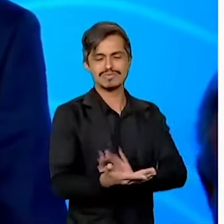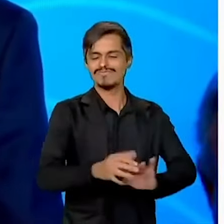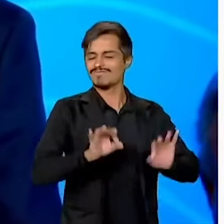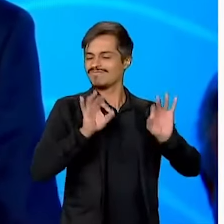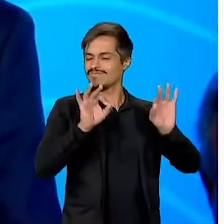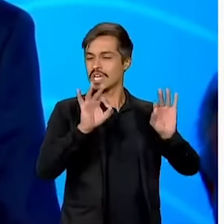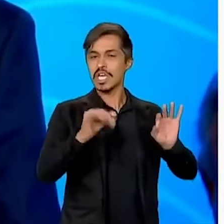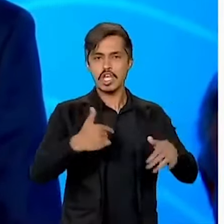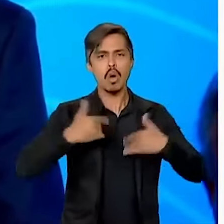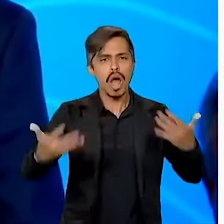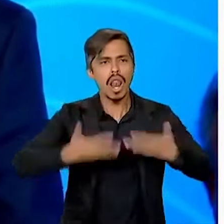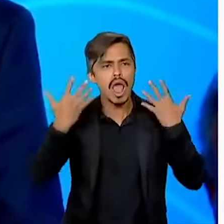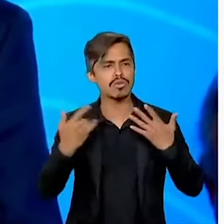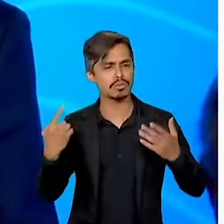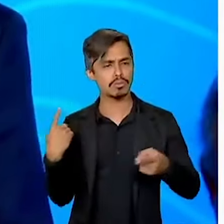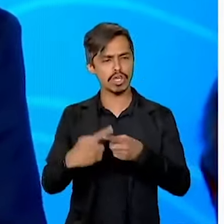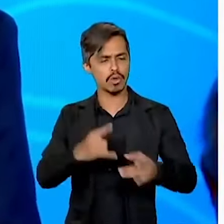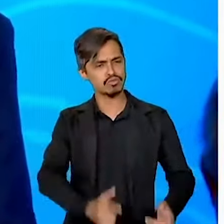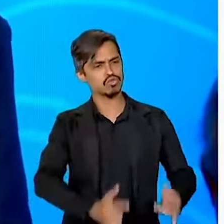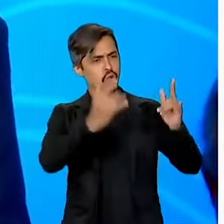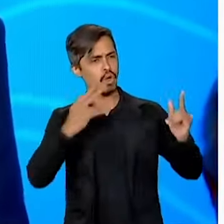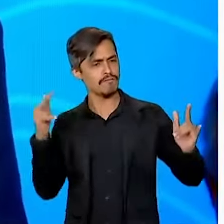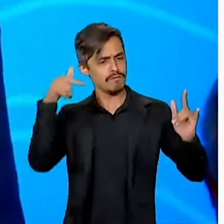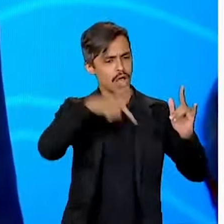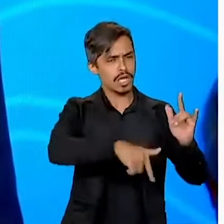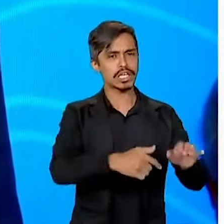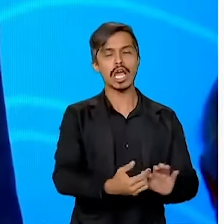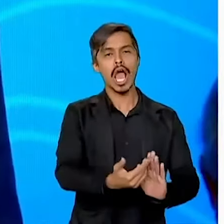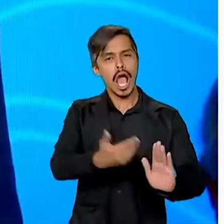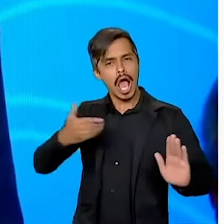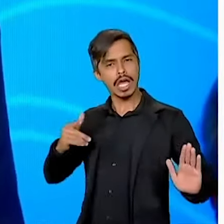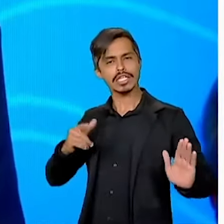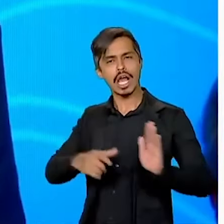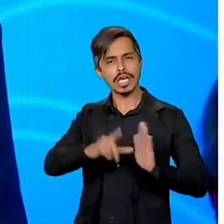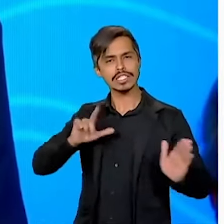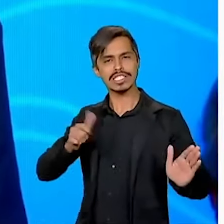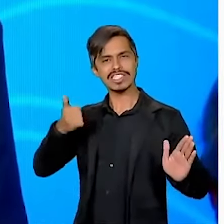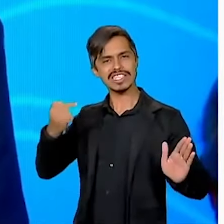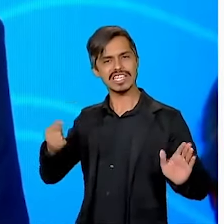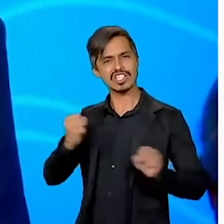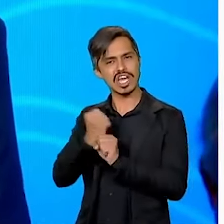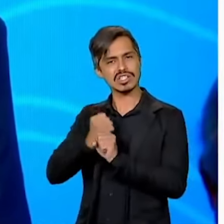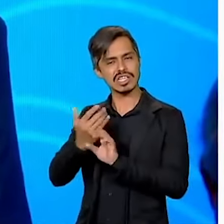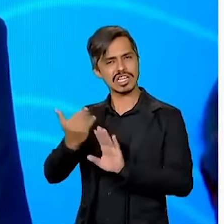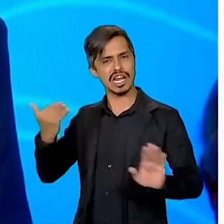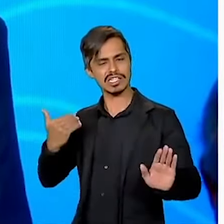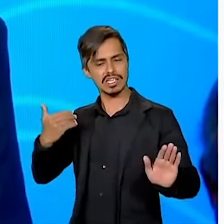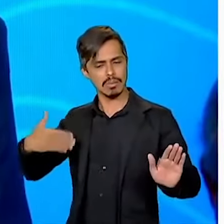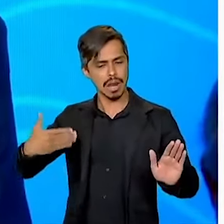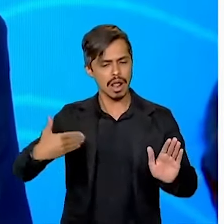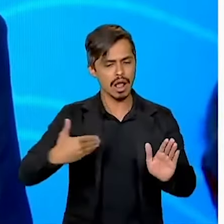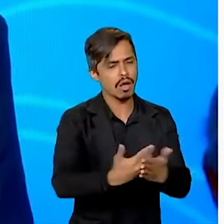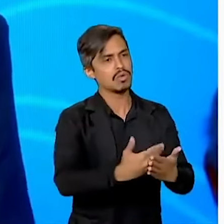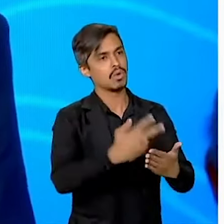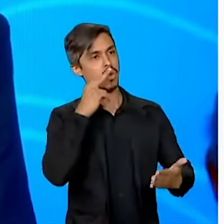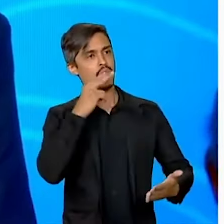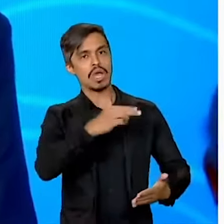a este complexo no Ciral, 17 anos depois da primeira visita, sabendo que a EMS